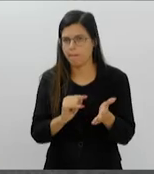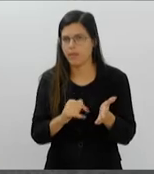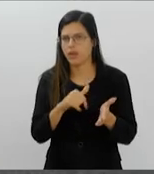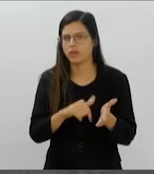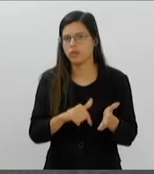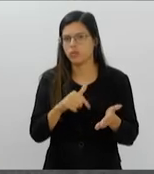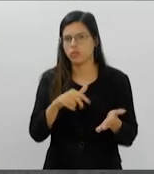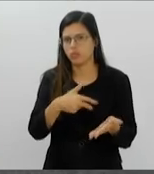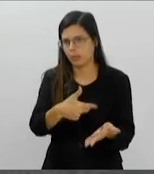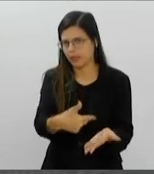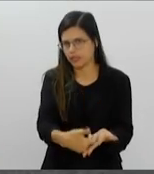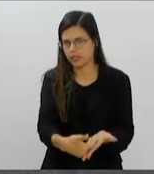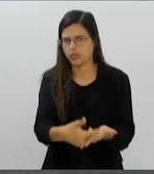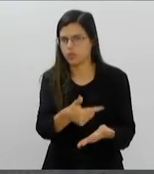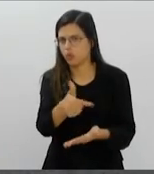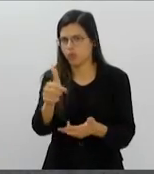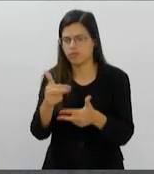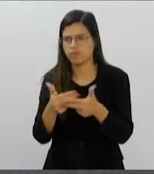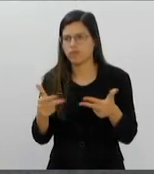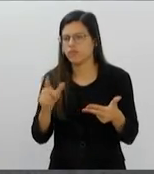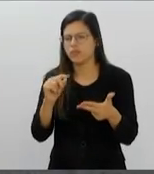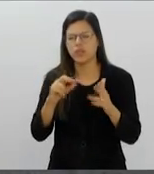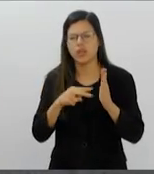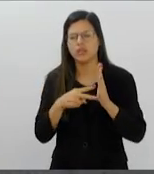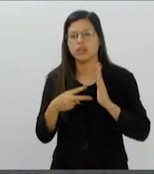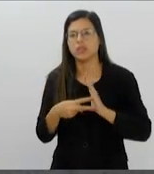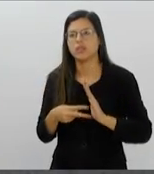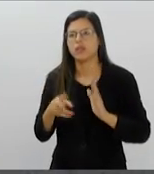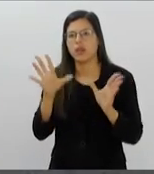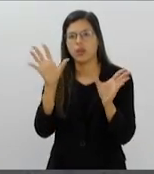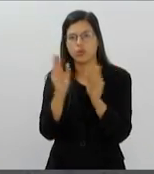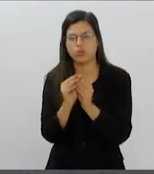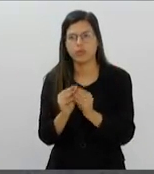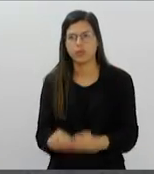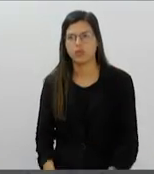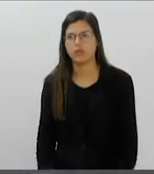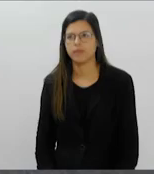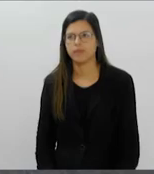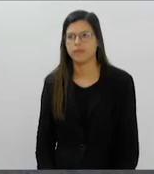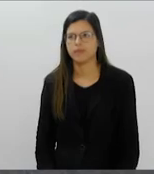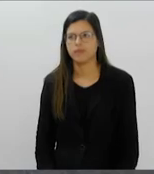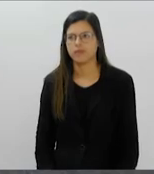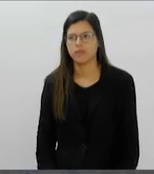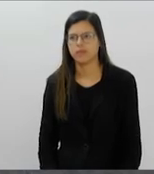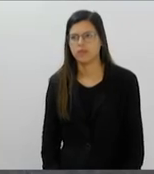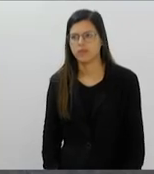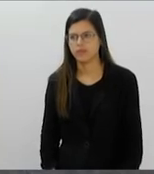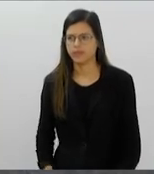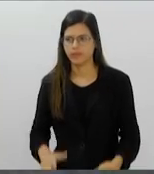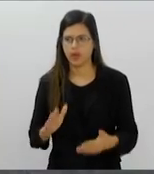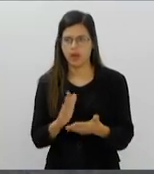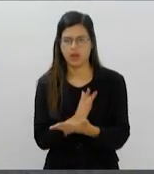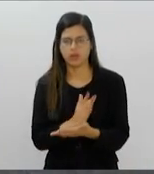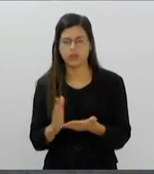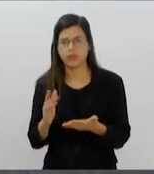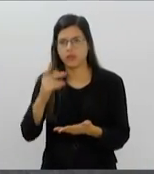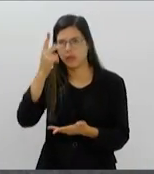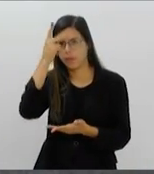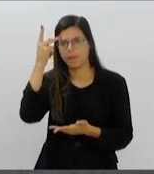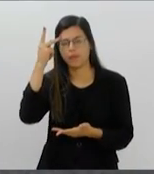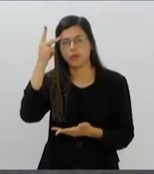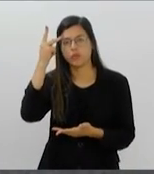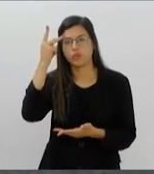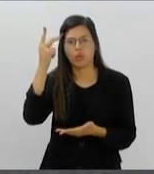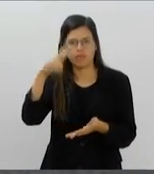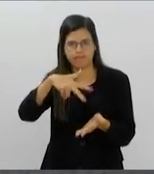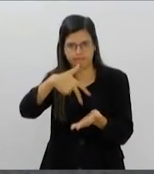outras providências. O que, se trata, resumidamente? Muitas vezes, uma pessoa